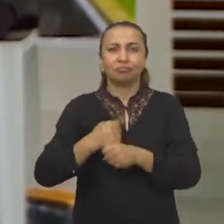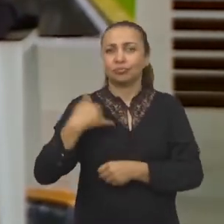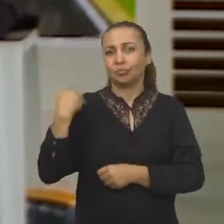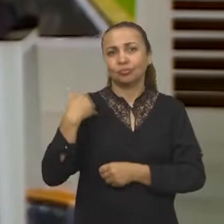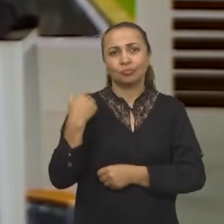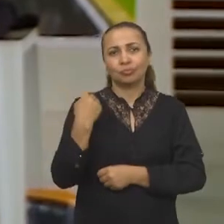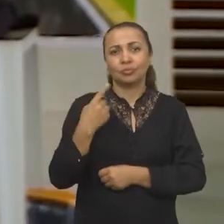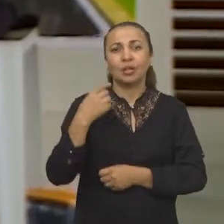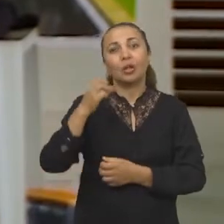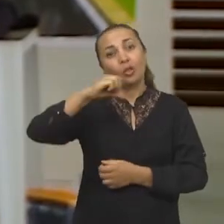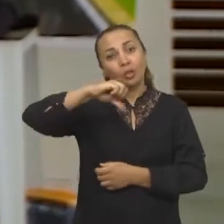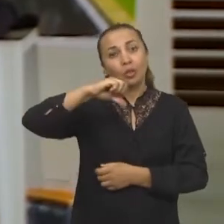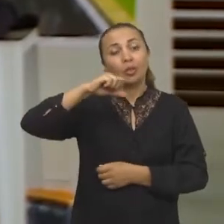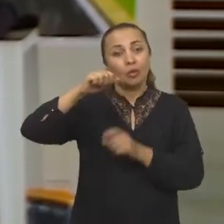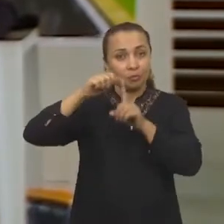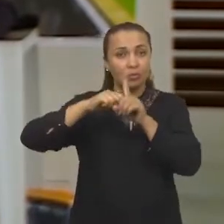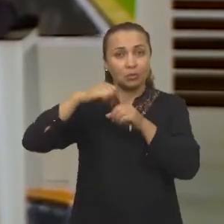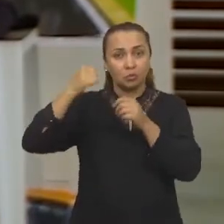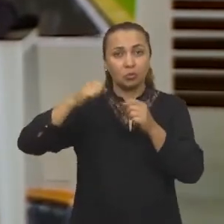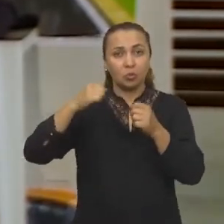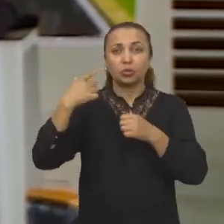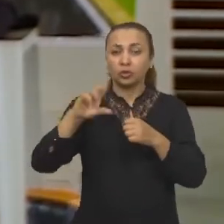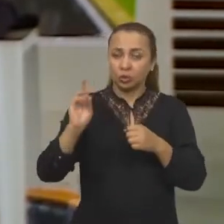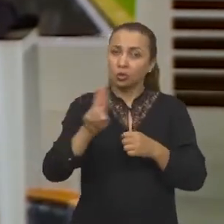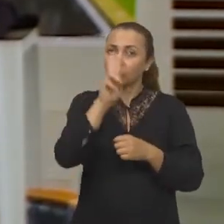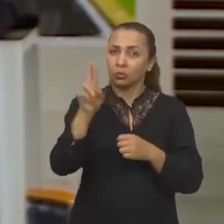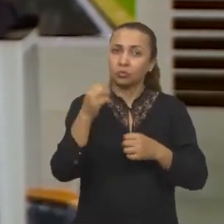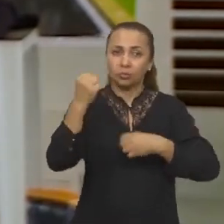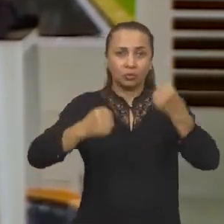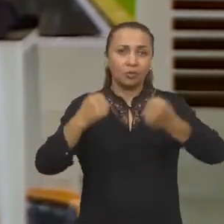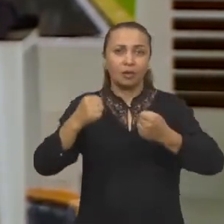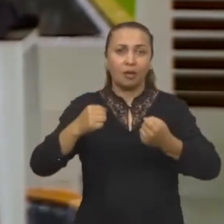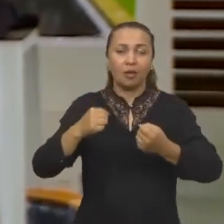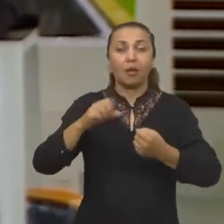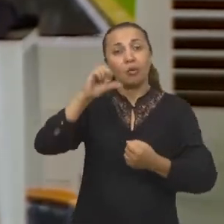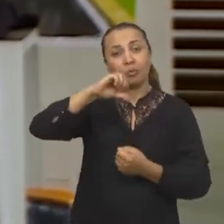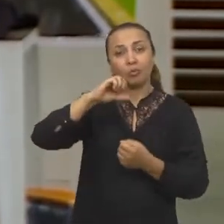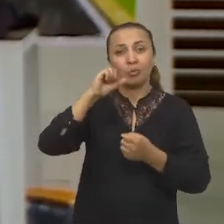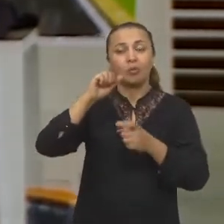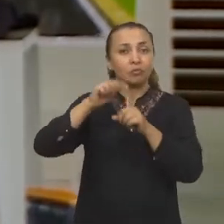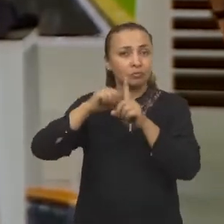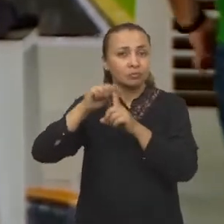de vida, a partir dos 9 meses você já pode colocar o carrinho. E